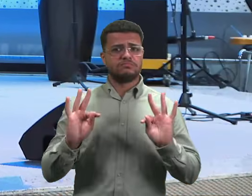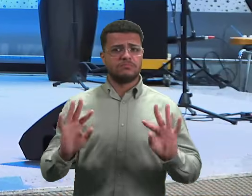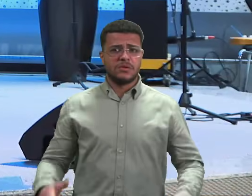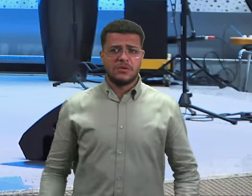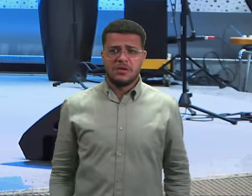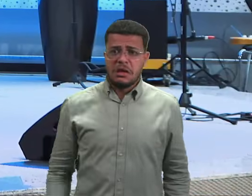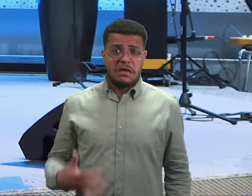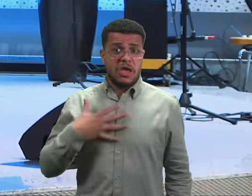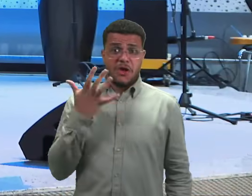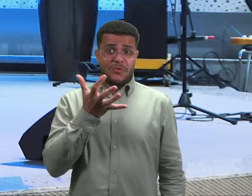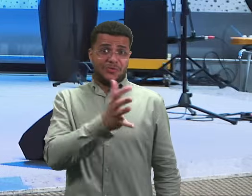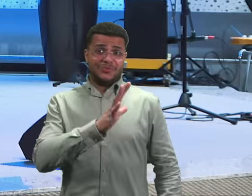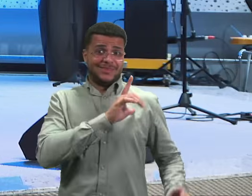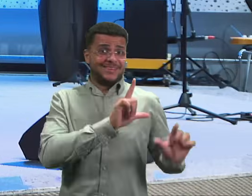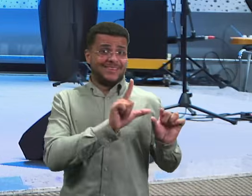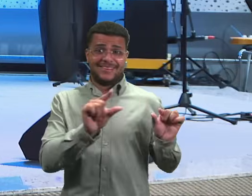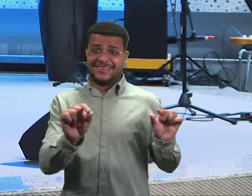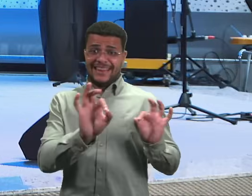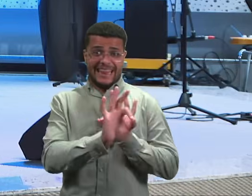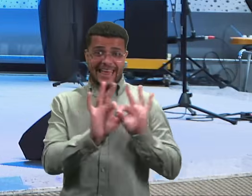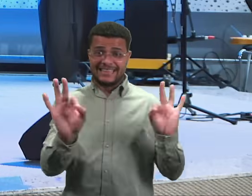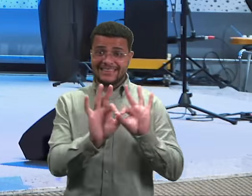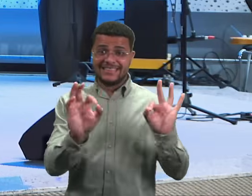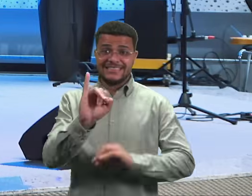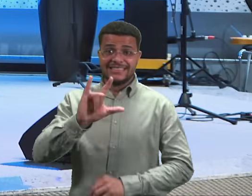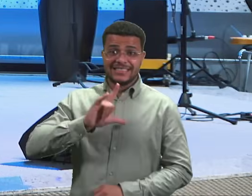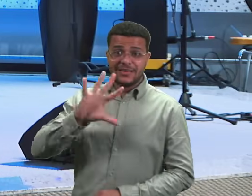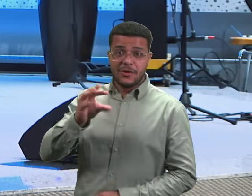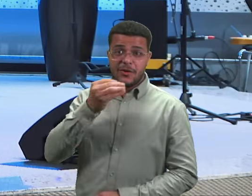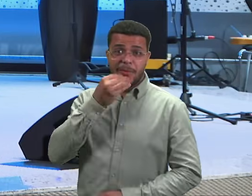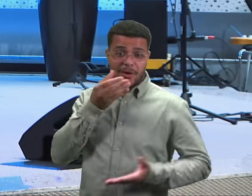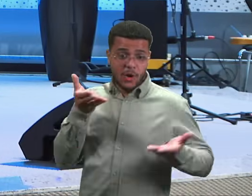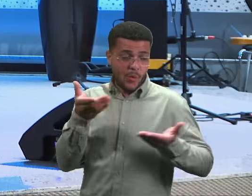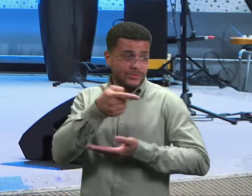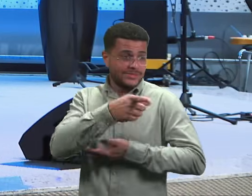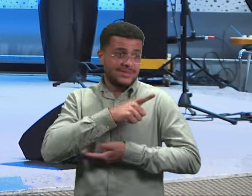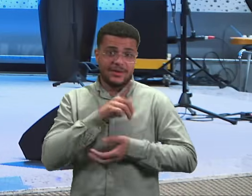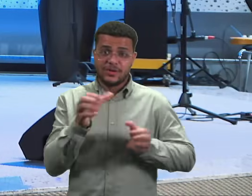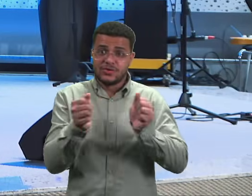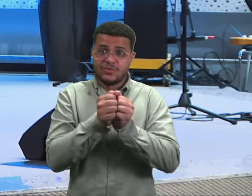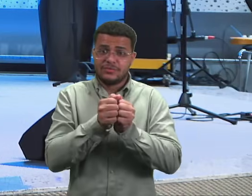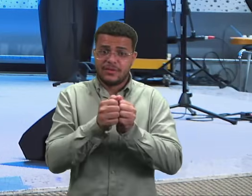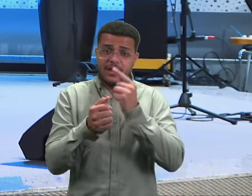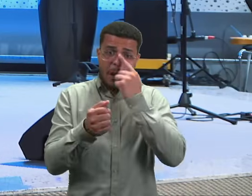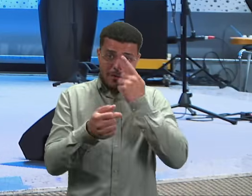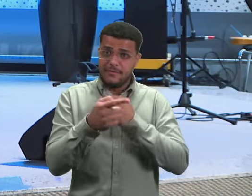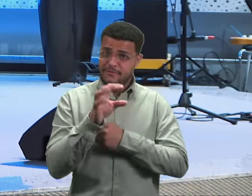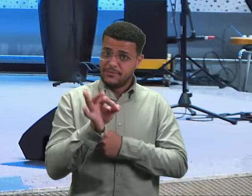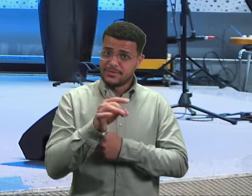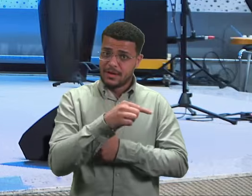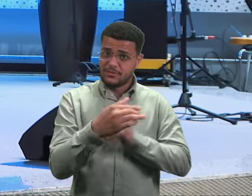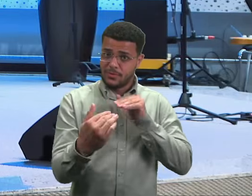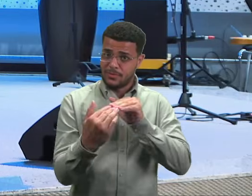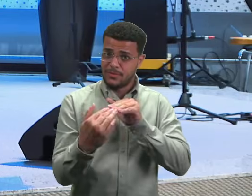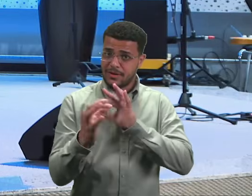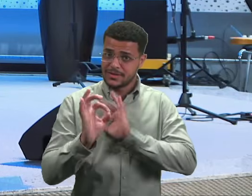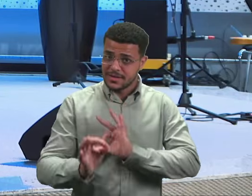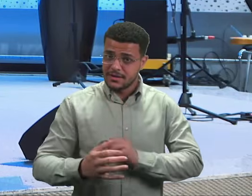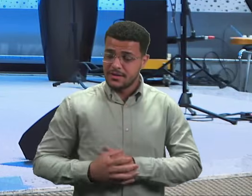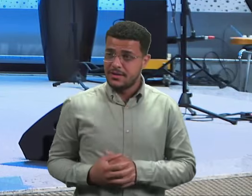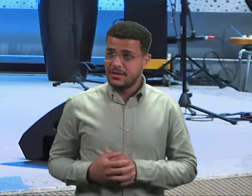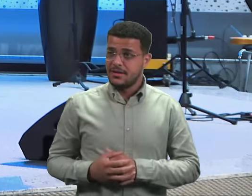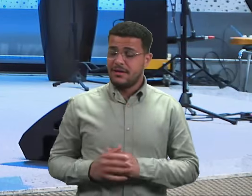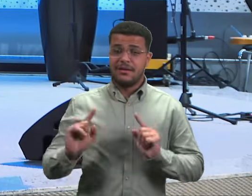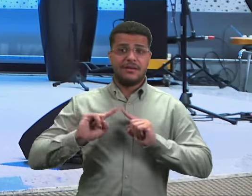Eu não queria sair de perto de Jesus se eu tivesse a oportunidade que eles tiveram, e eles assim o fizeram, foi ou não foi? Agora